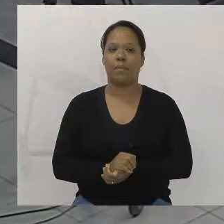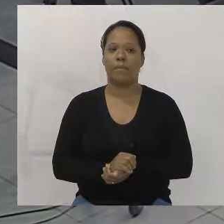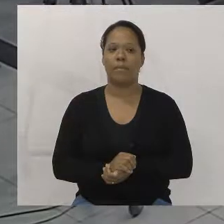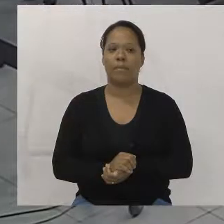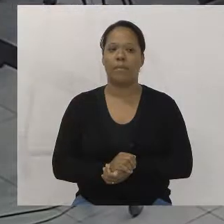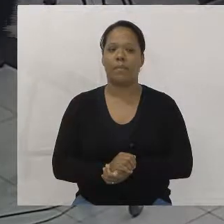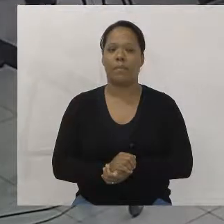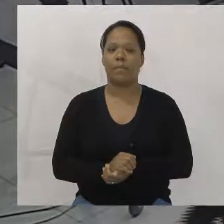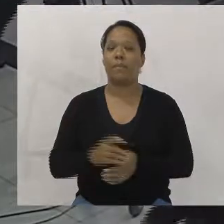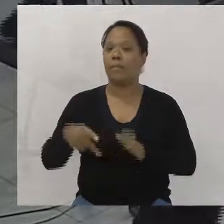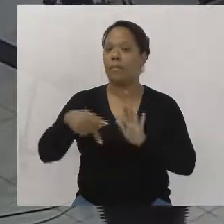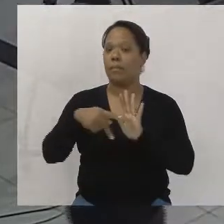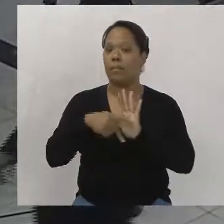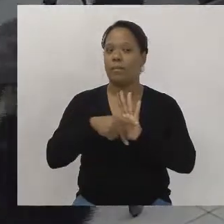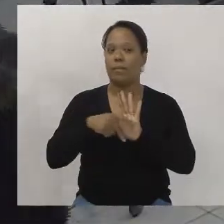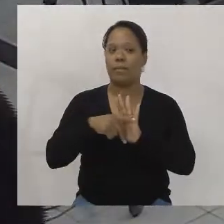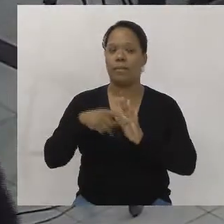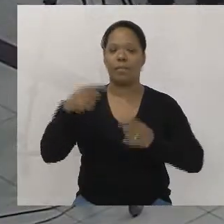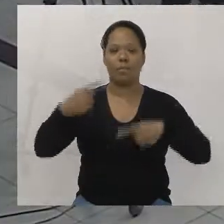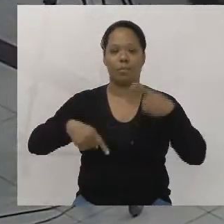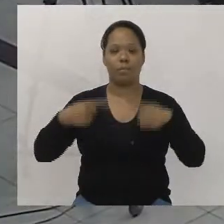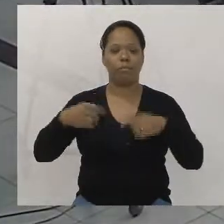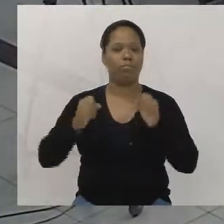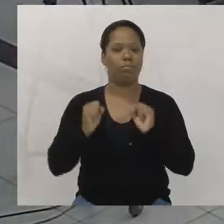projeto está em discussão